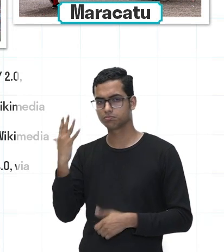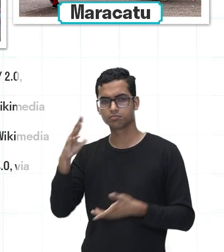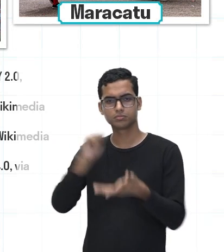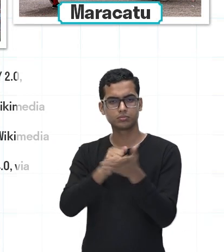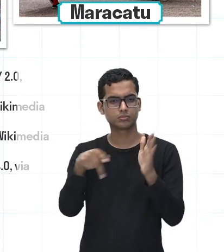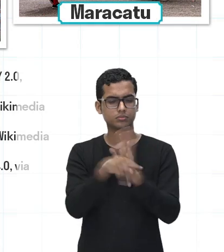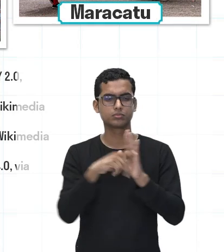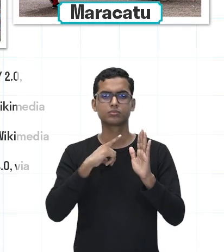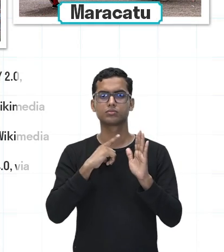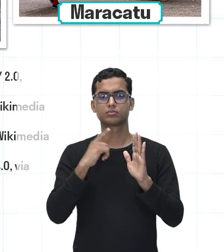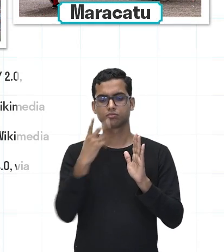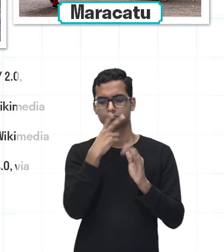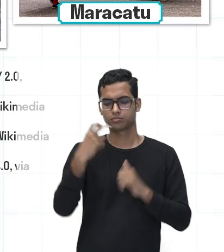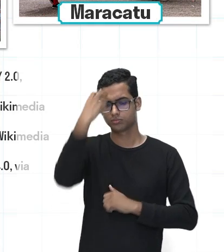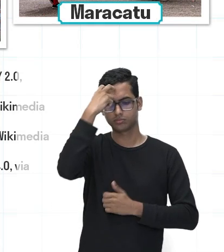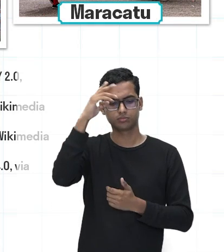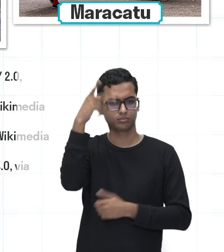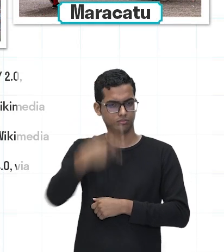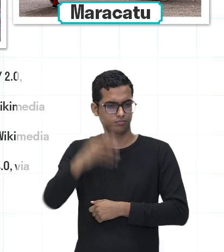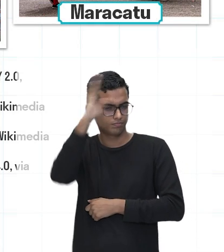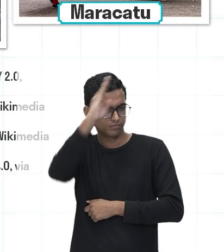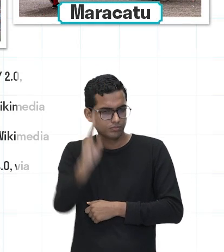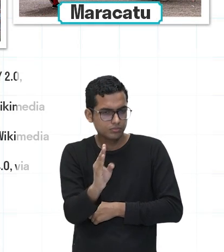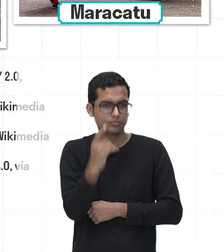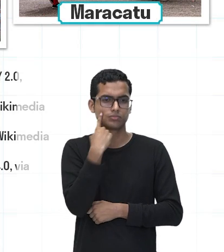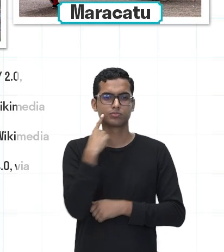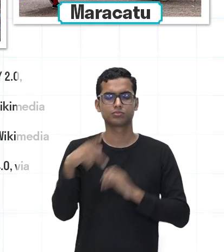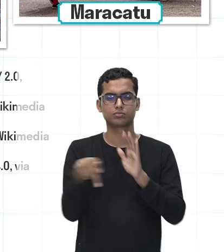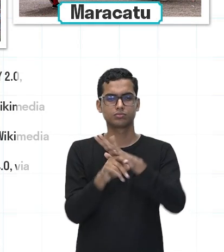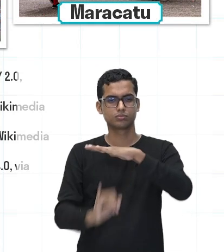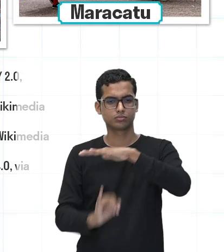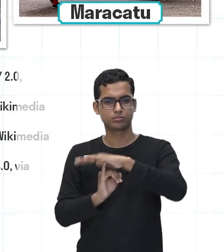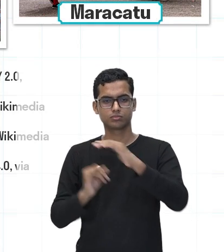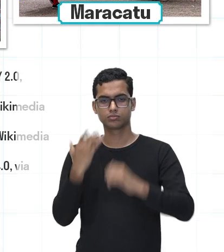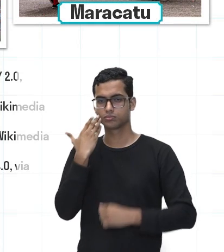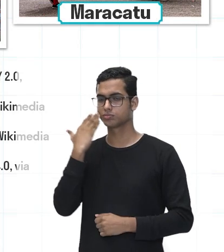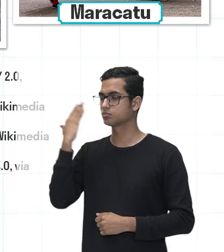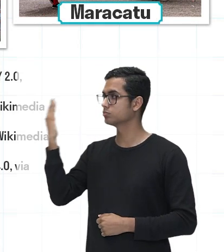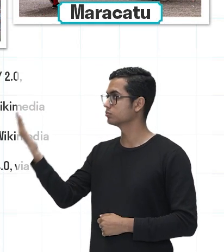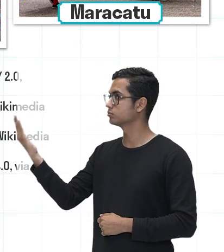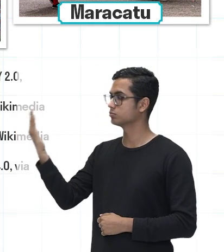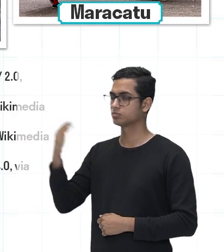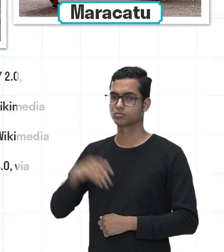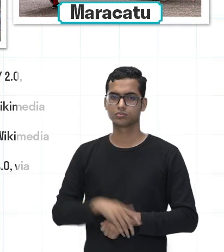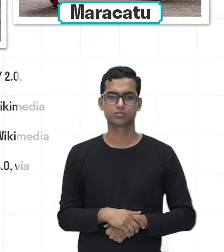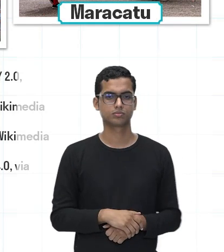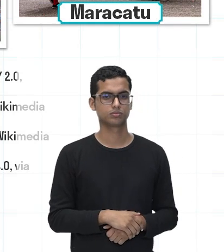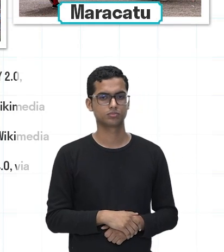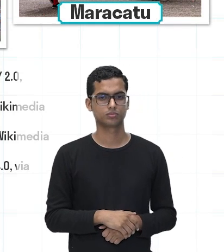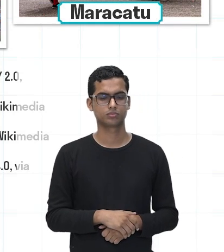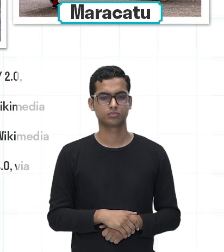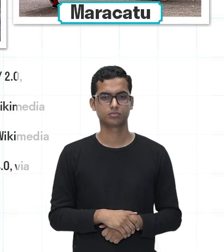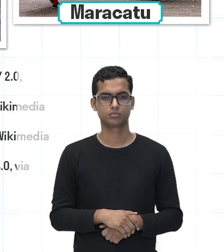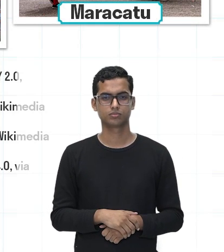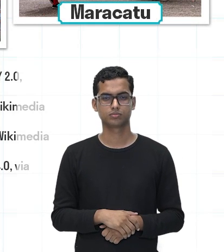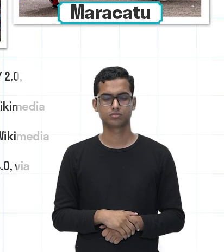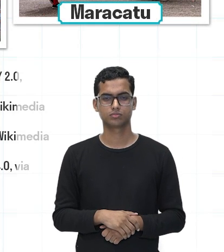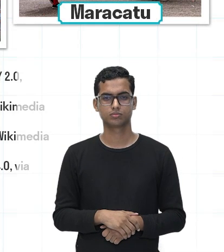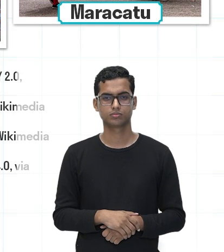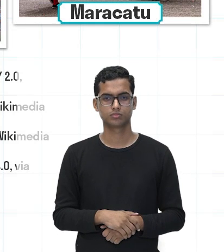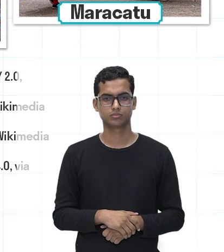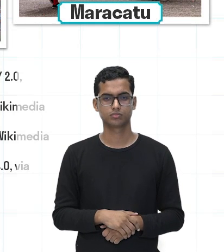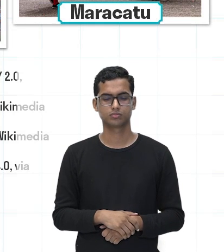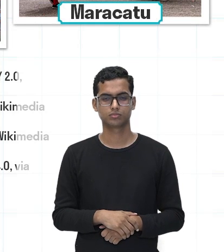como patrimônio cultural do Brasil pelo Instituto do Patrimônio Histórico e Artístico Nacional. Vamos